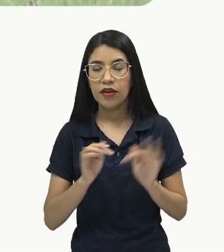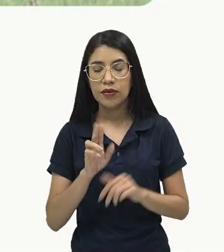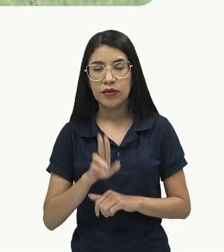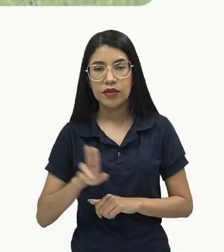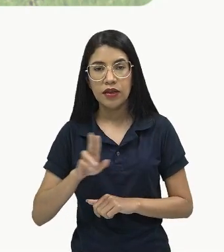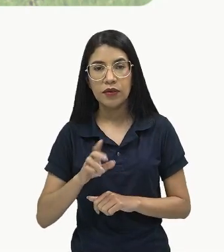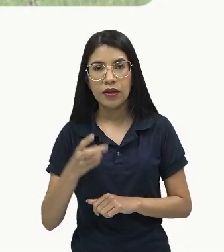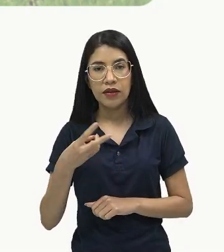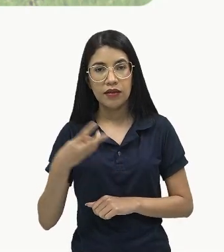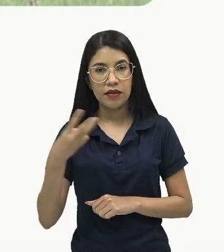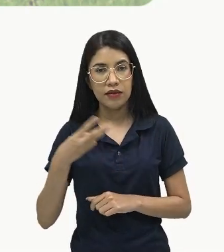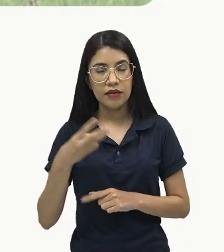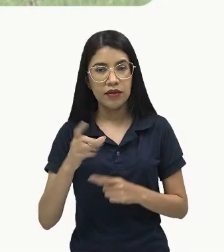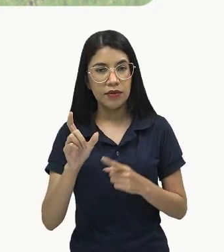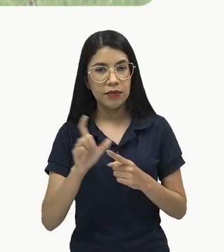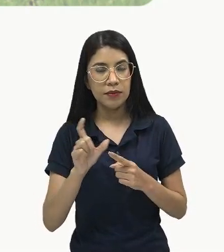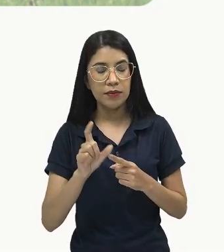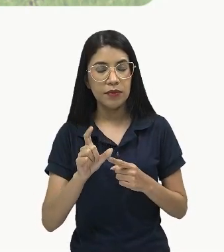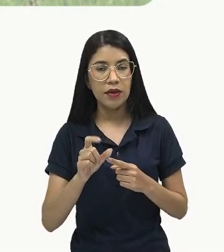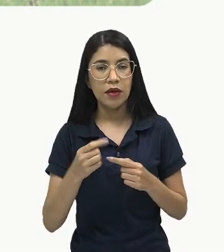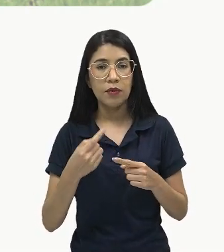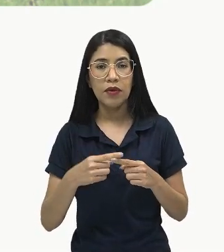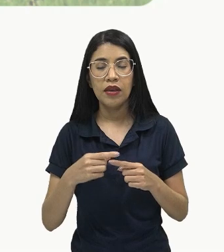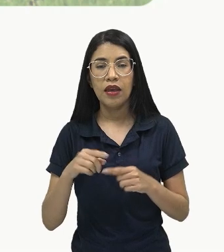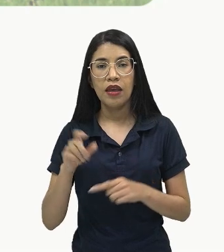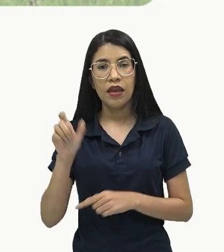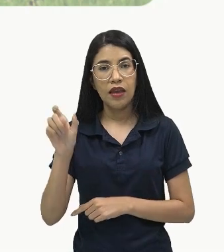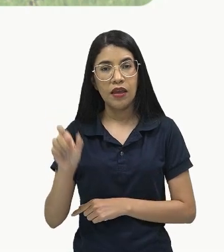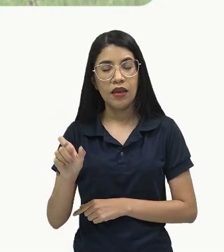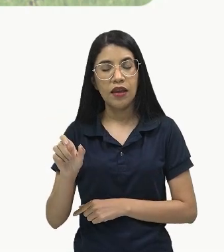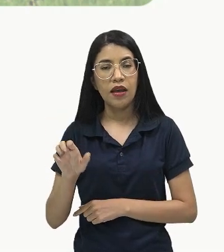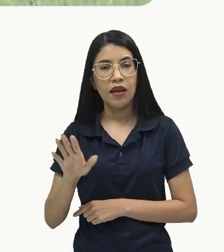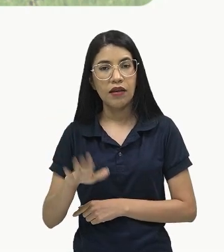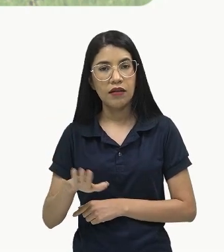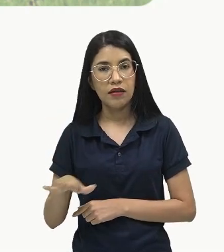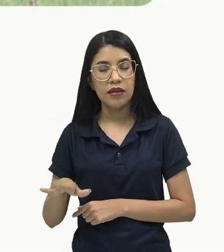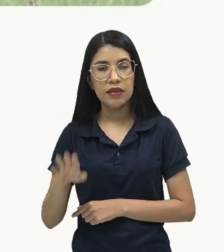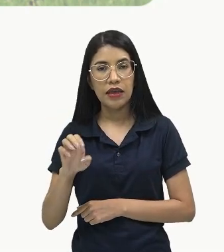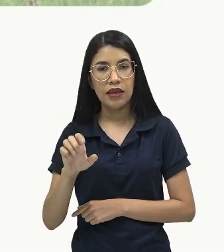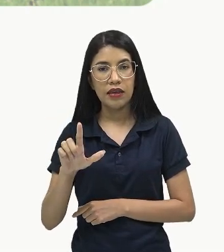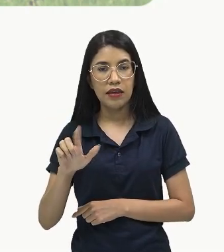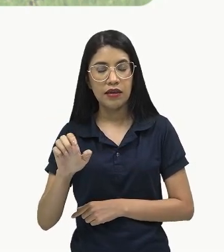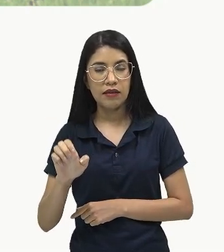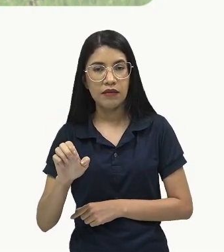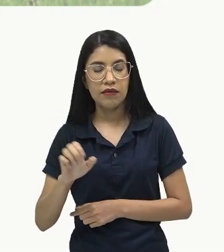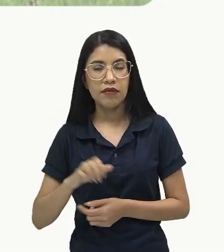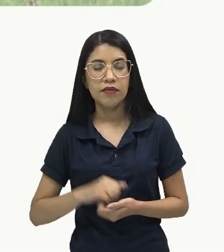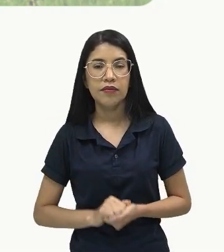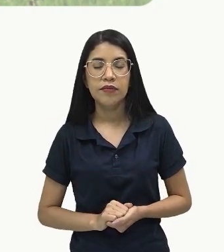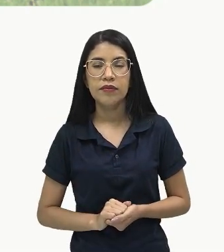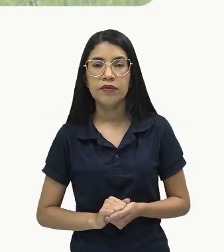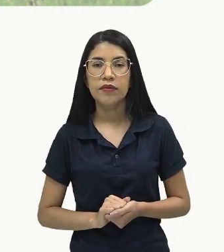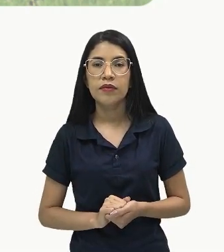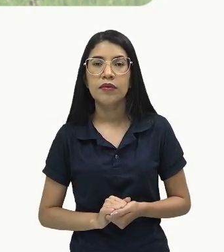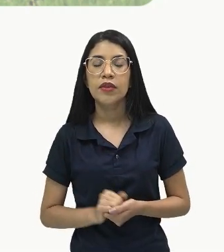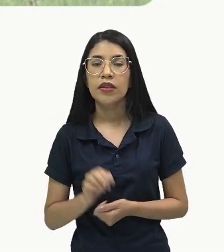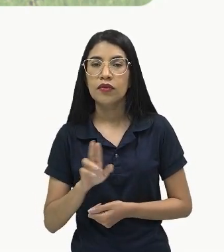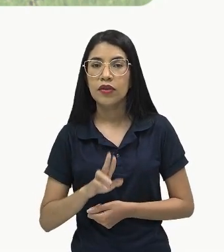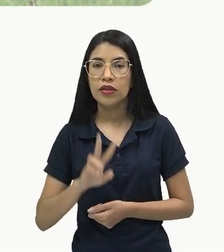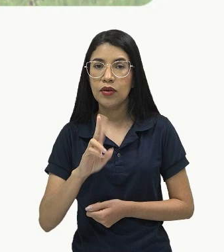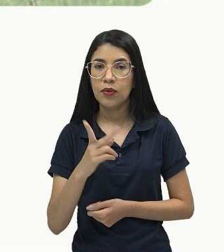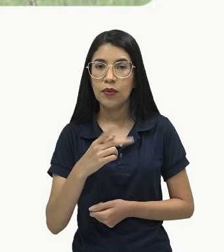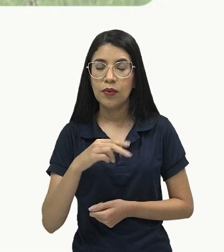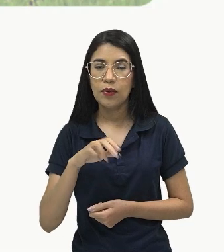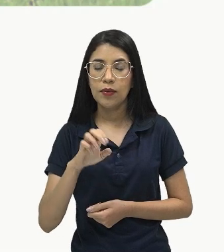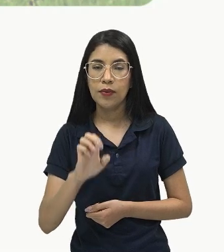pessoa do singular. Por quê? Porque é ele, não é isso? Então, vou colocar o que? He. Eu poderia colocar